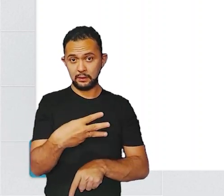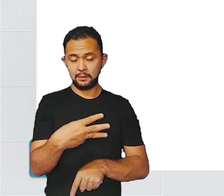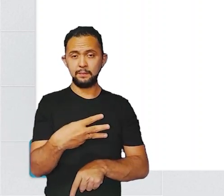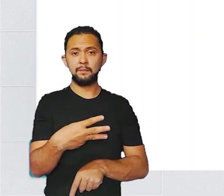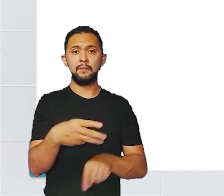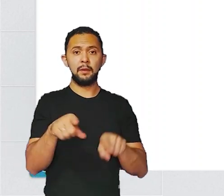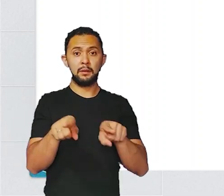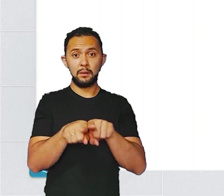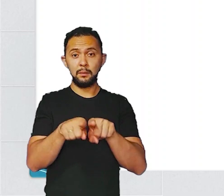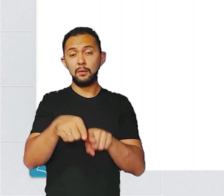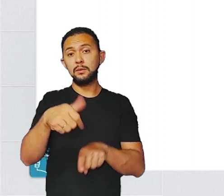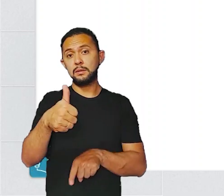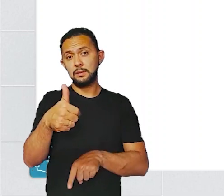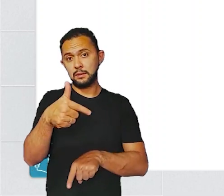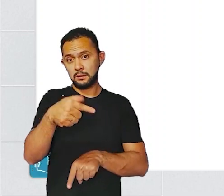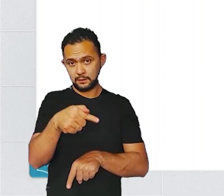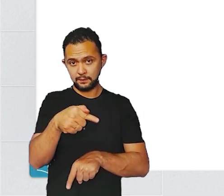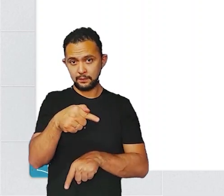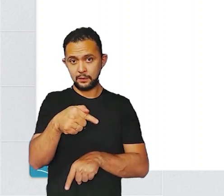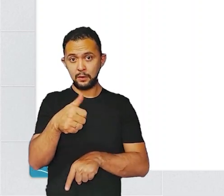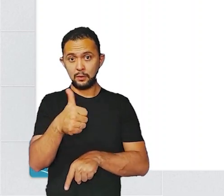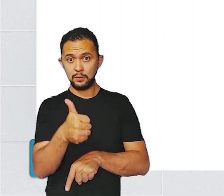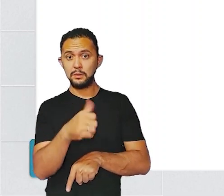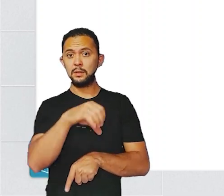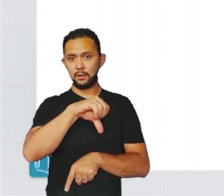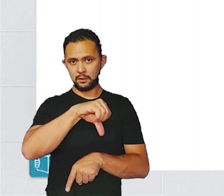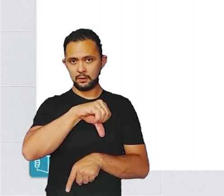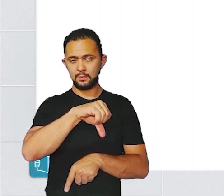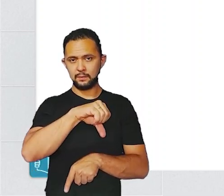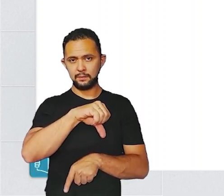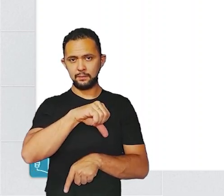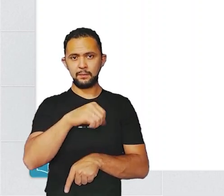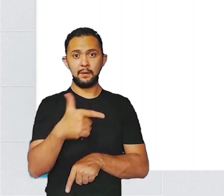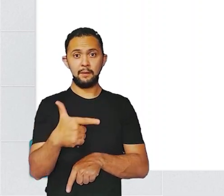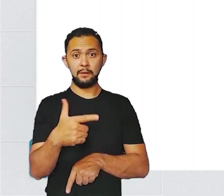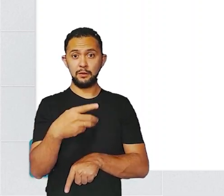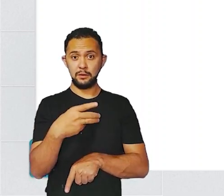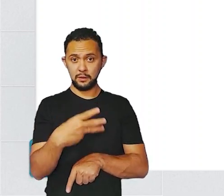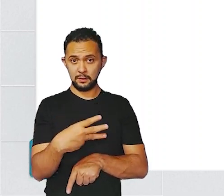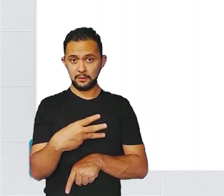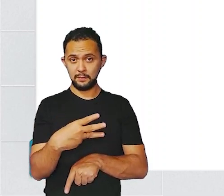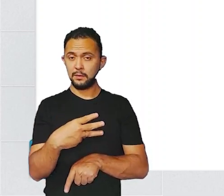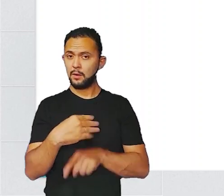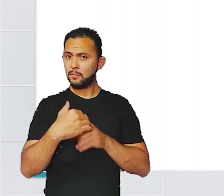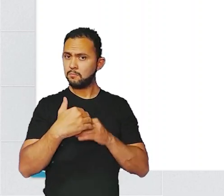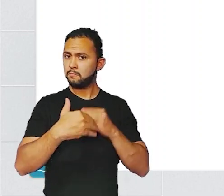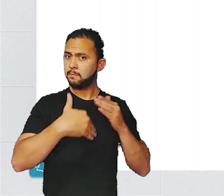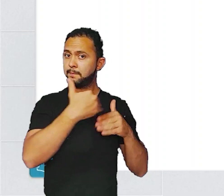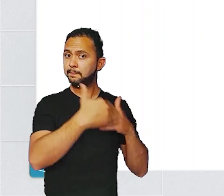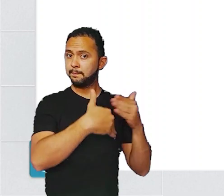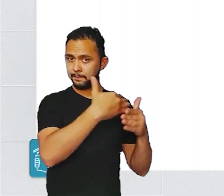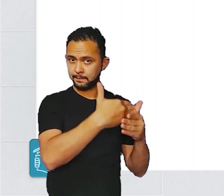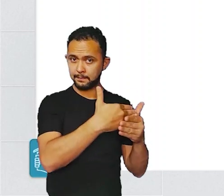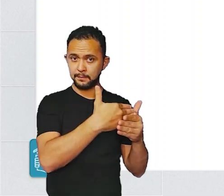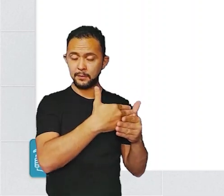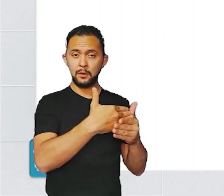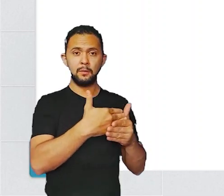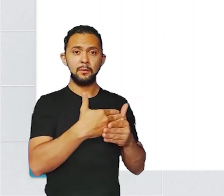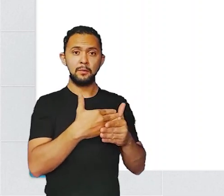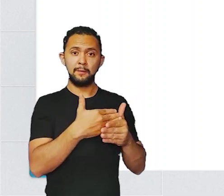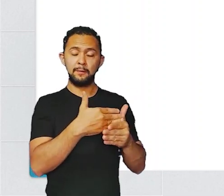o 17, o 19, 23 e por aí vai. São